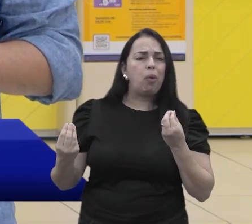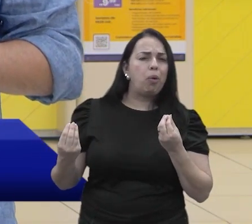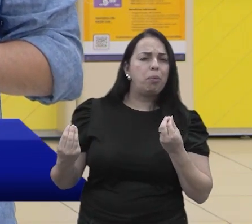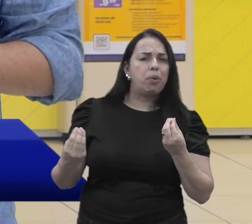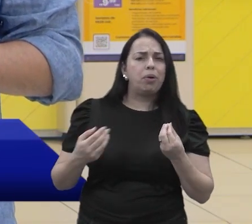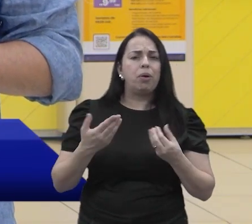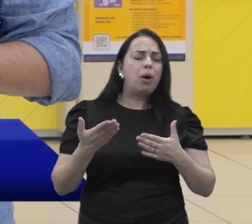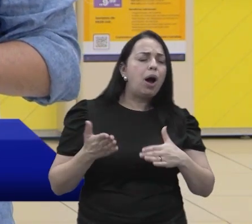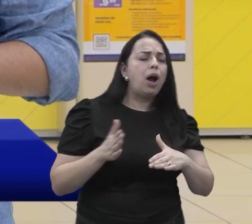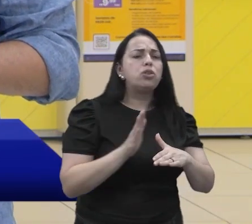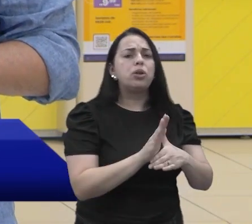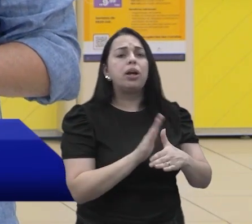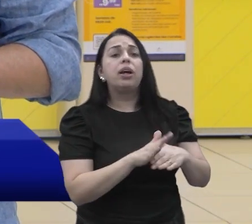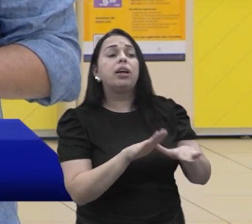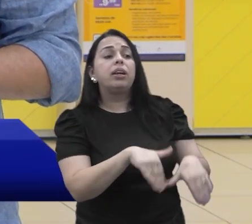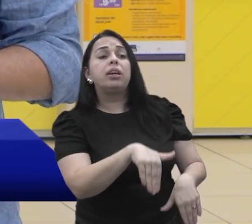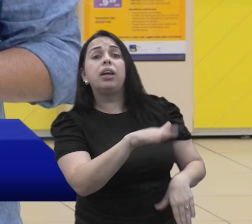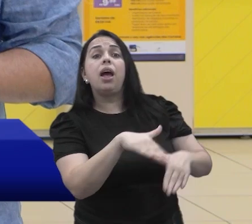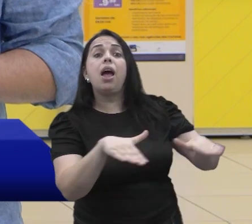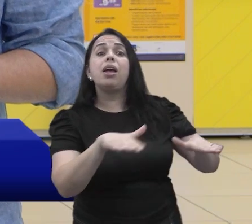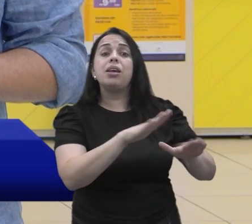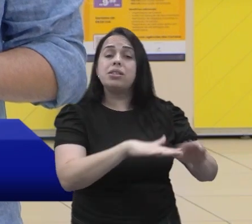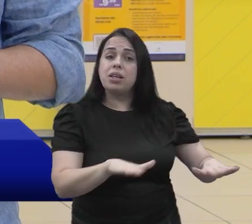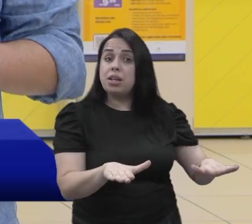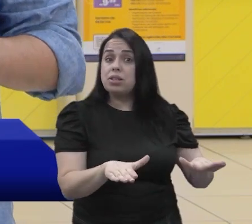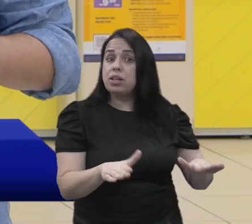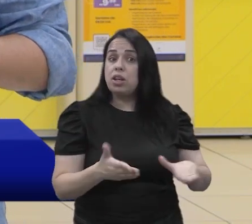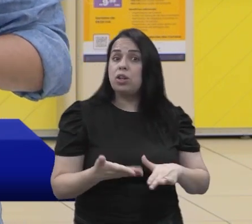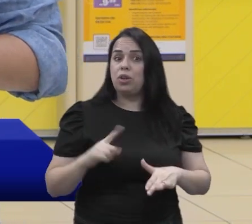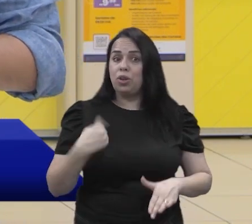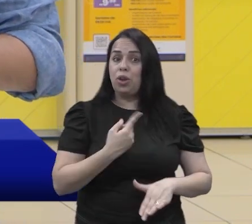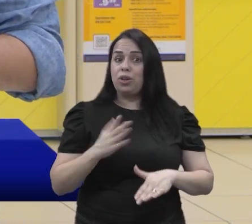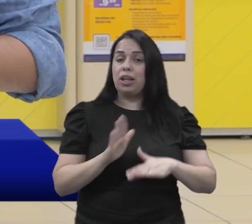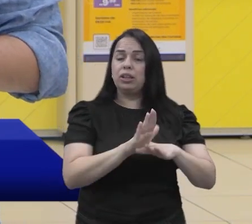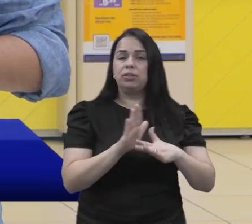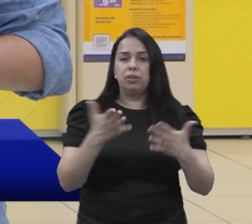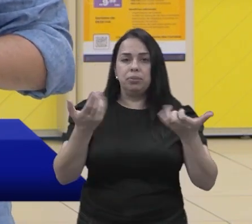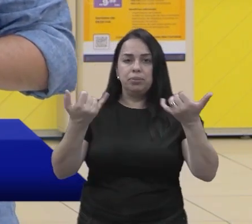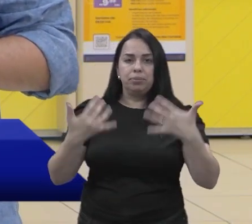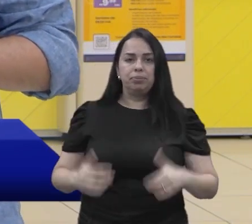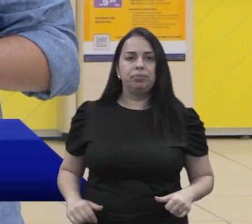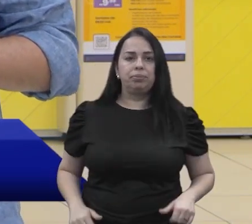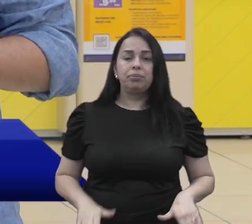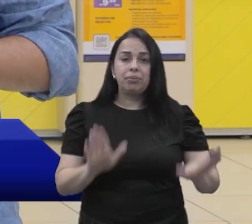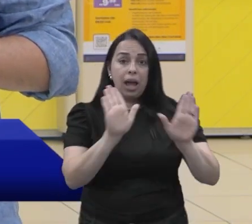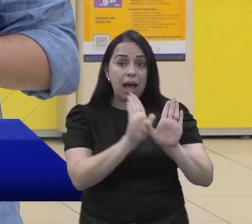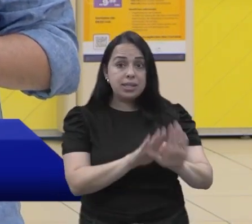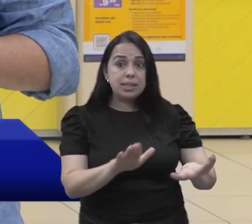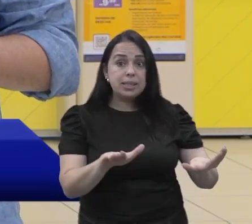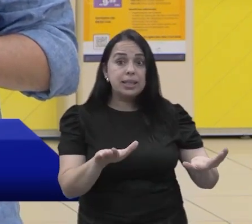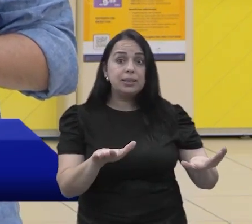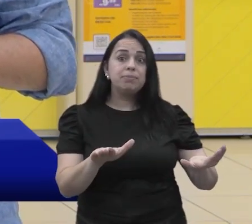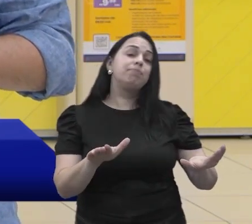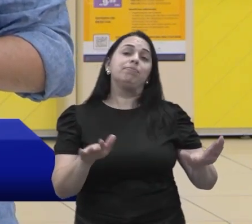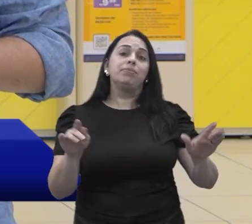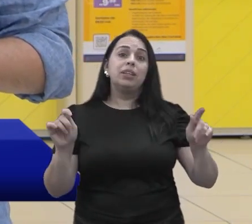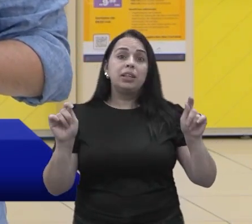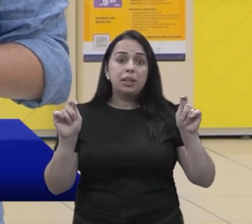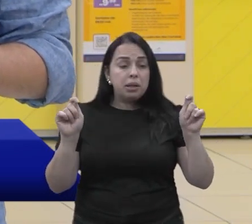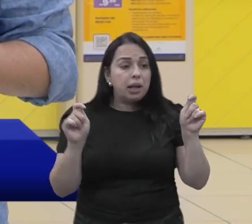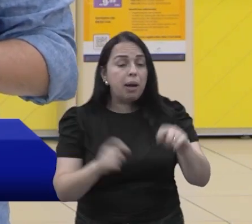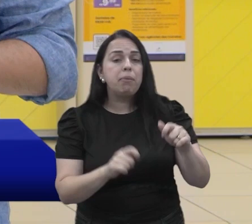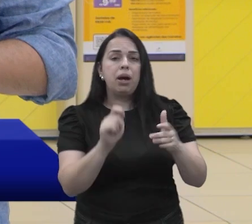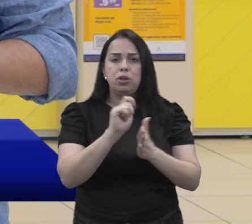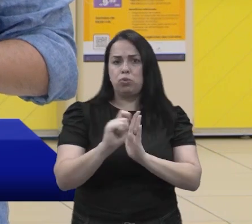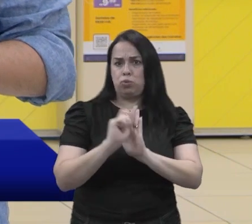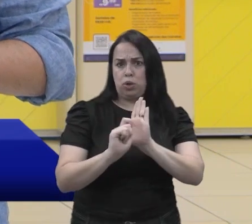dele é Sebastião Sérgio de Souza e ele explicou para a gente um pouco mais a respeito dessas crianças, né? Quem são